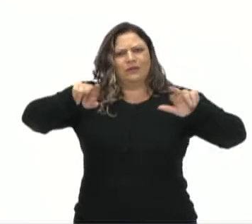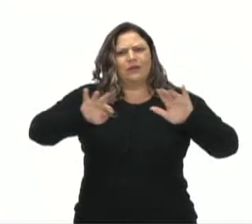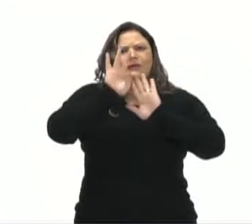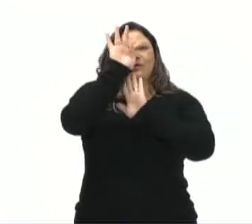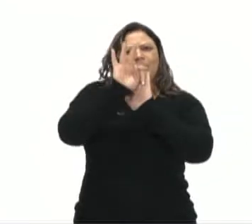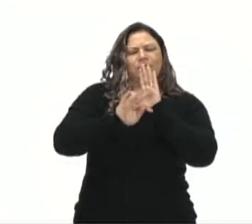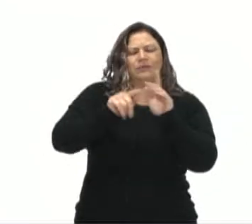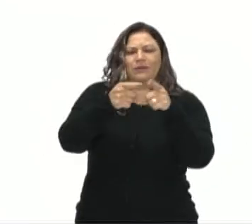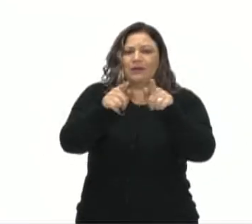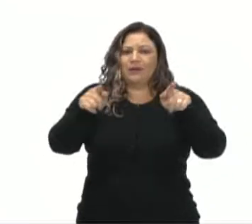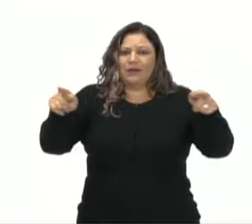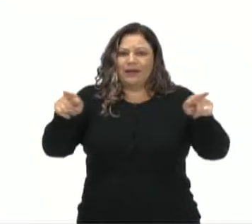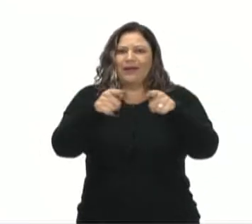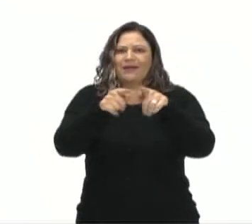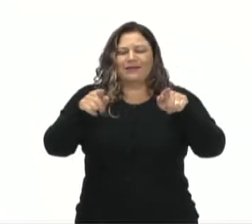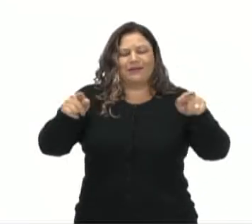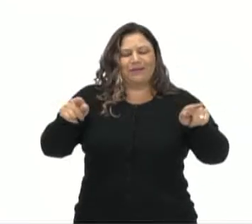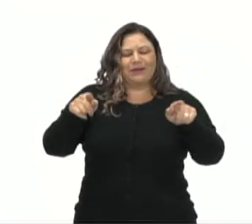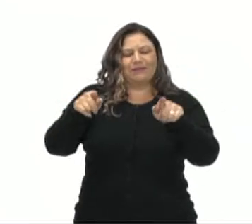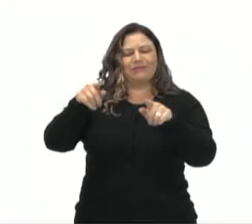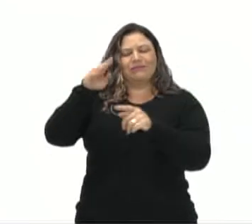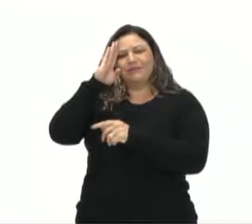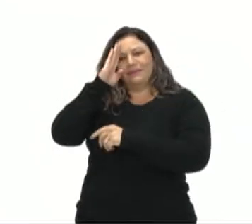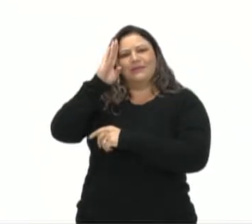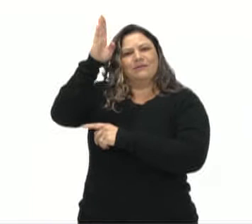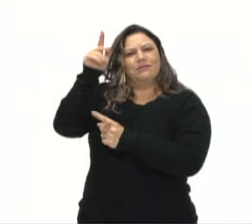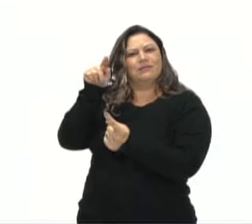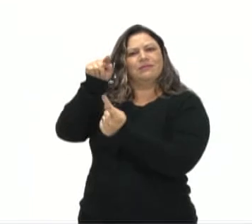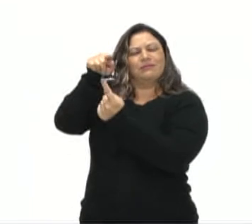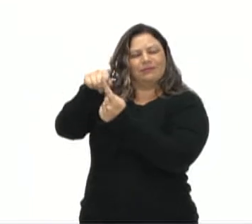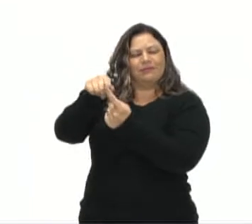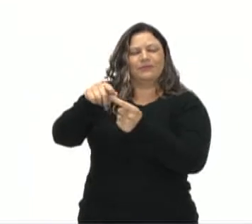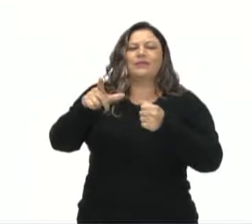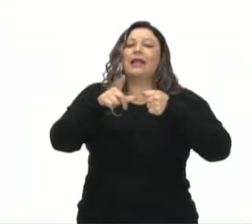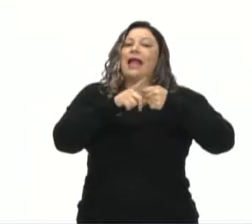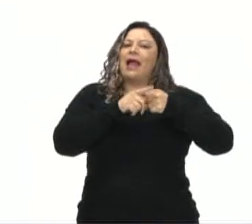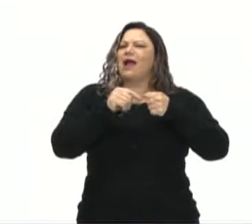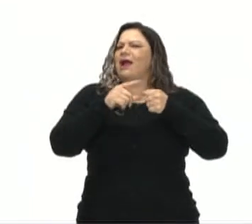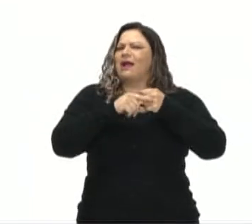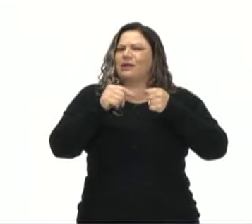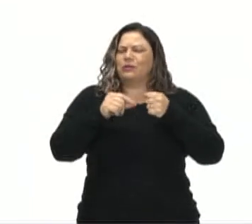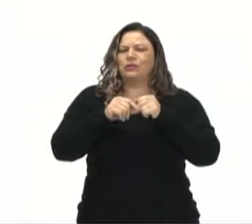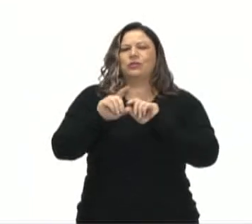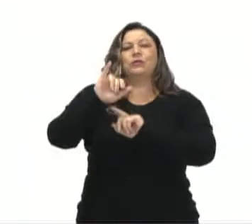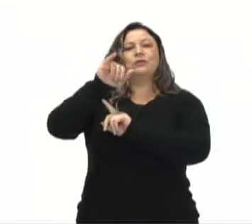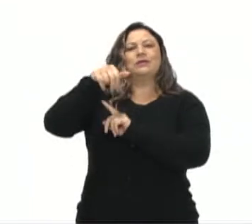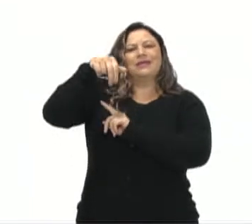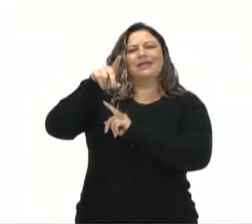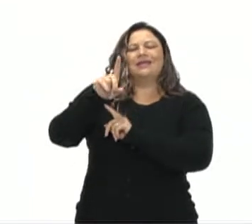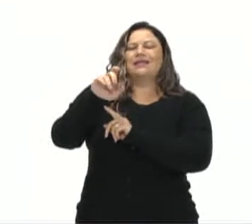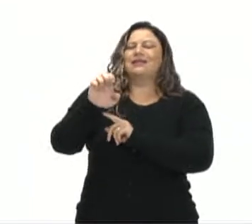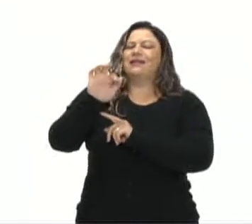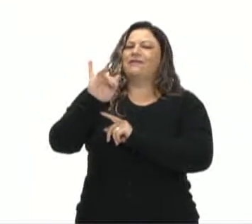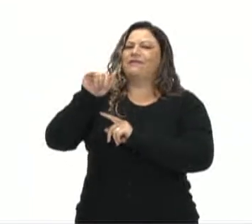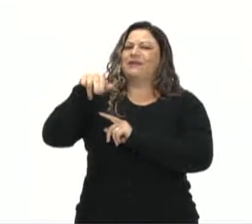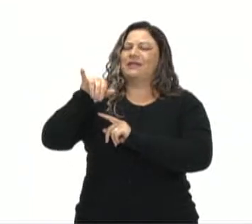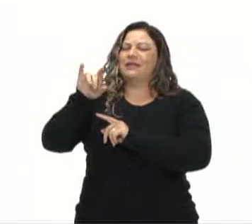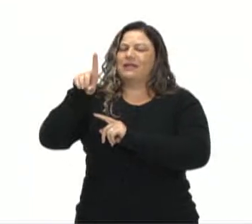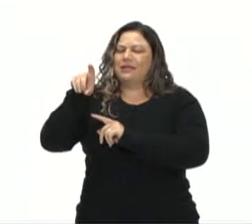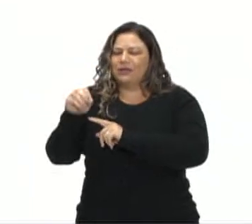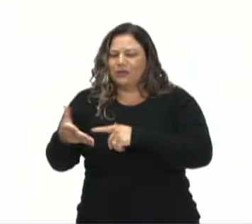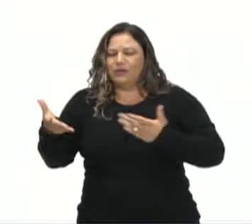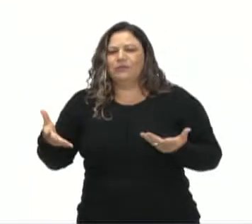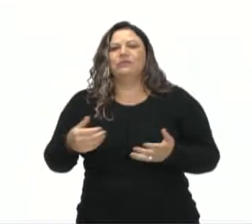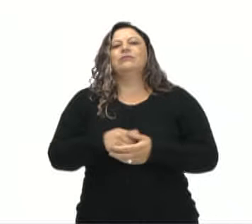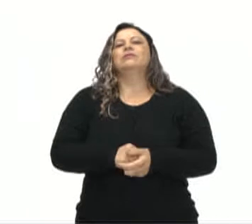classes gramaticais, especificamente os artigos indefinidos, suas funções dentro do texto com as regras de